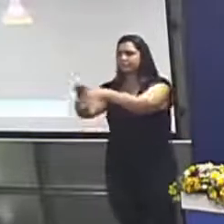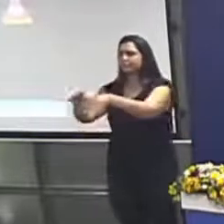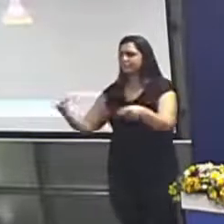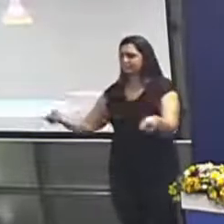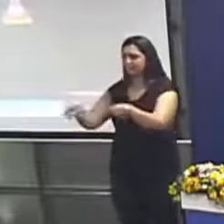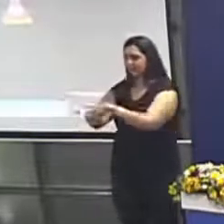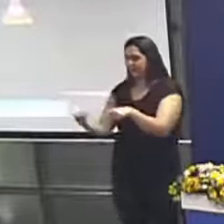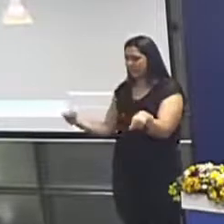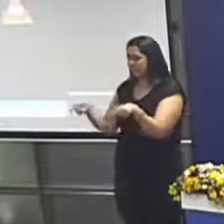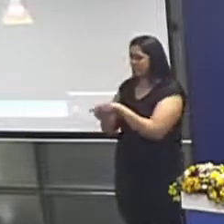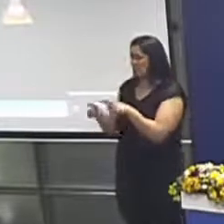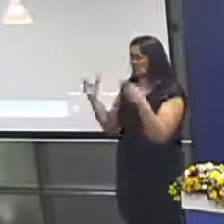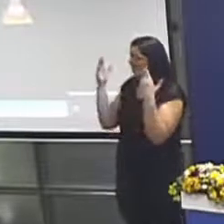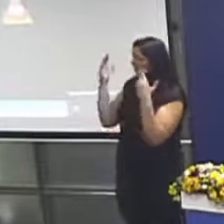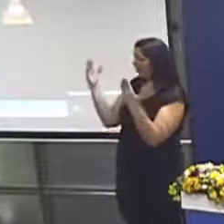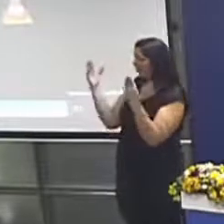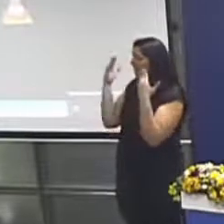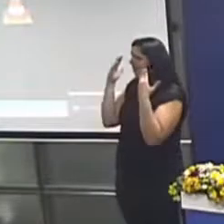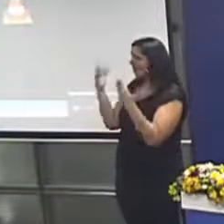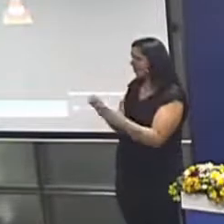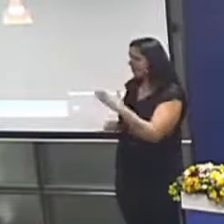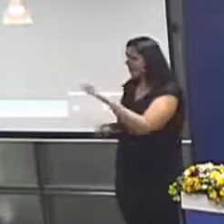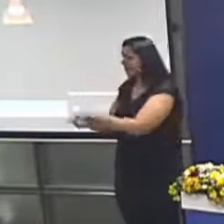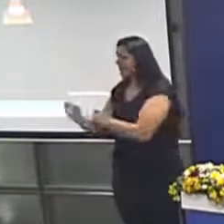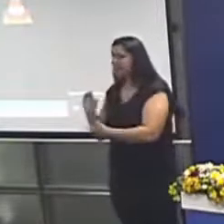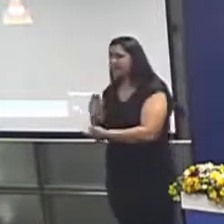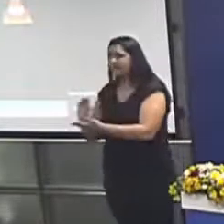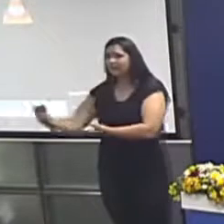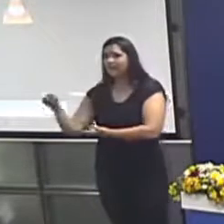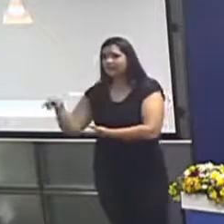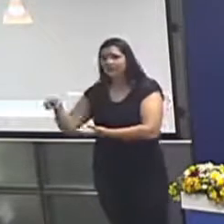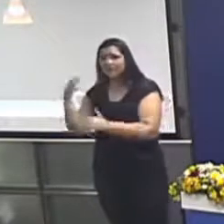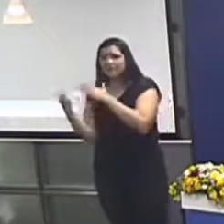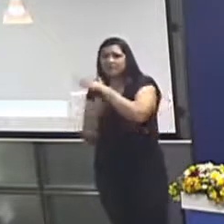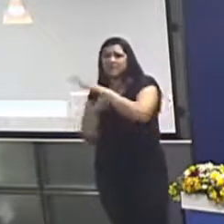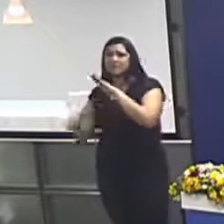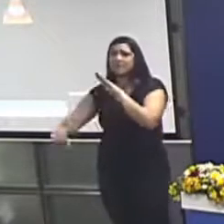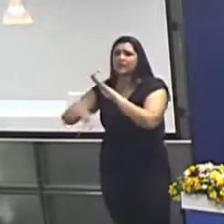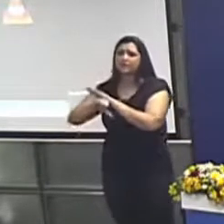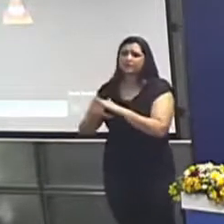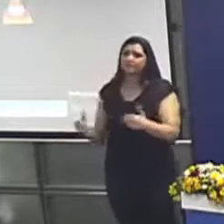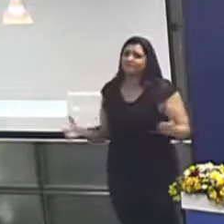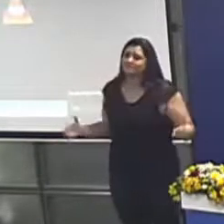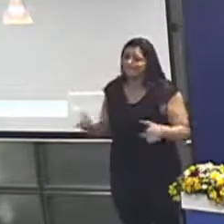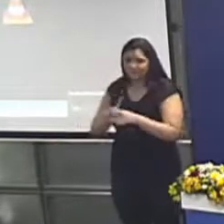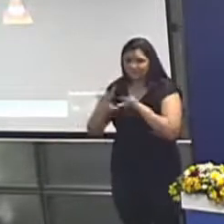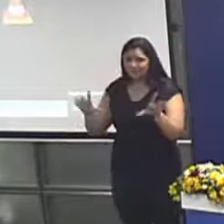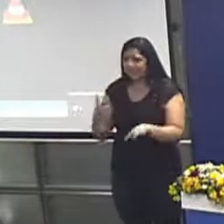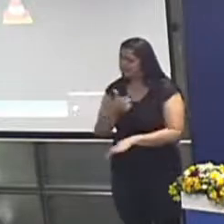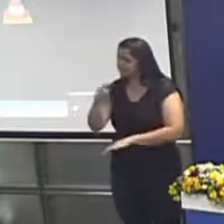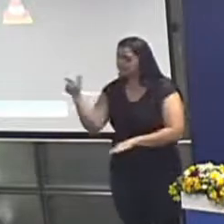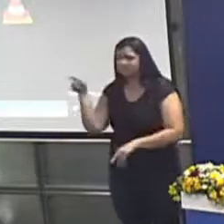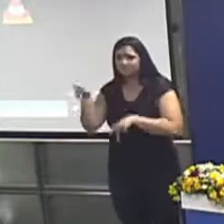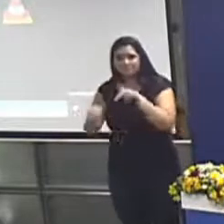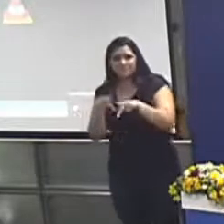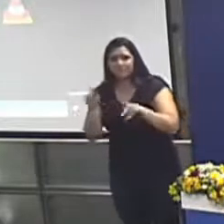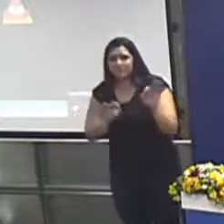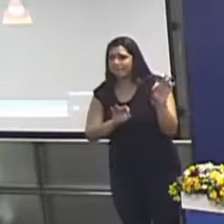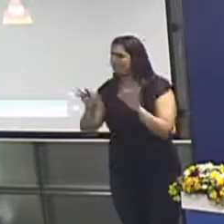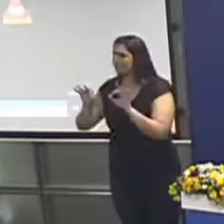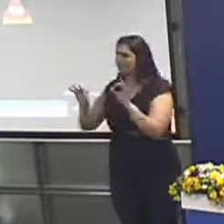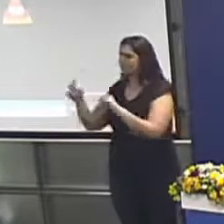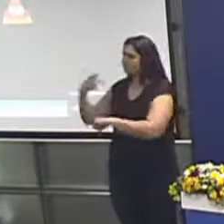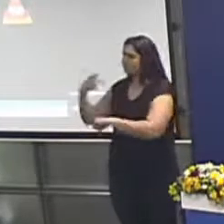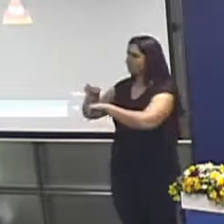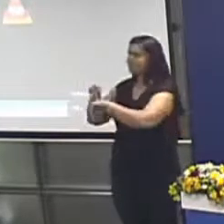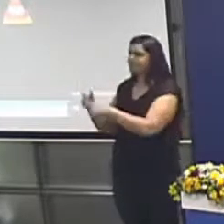patrocinador tem conduta duvidosa, colocando grana em uma empresa criminosa. Antidemocrática, antipopular, sem projeto de